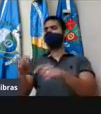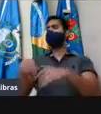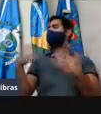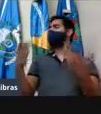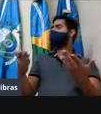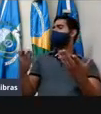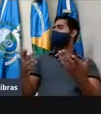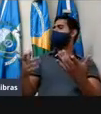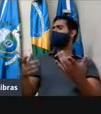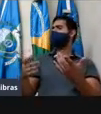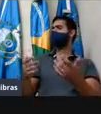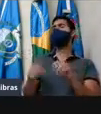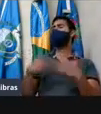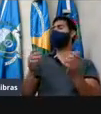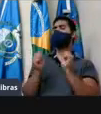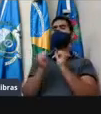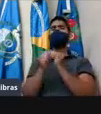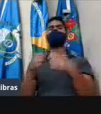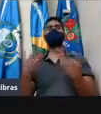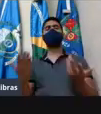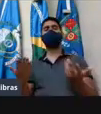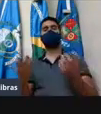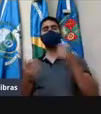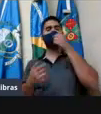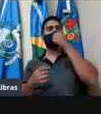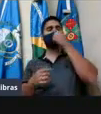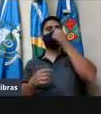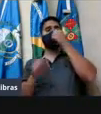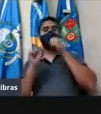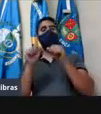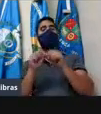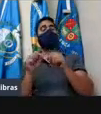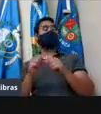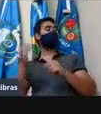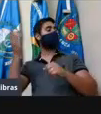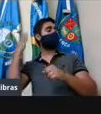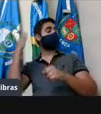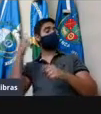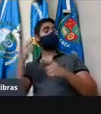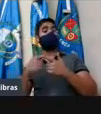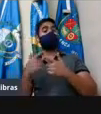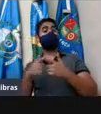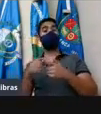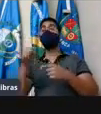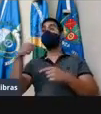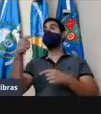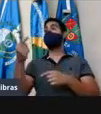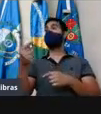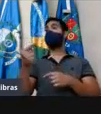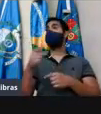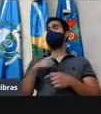onde vieram, com quem estão andando, o que eles fizeram no passado, que depois, como diz o Saulo, que dá o cheque lá, não tem jeito de buscar de